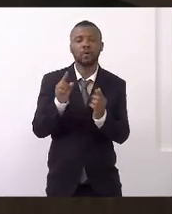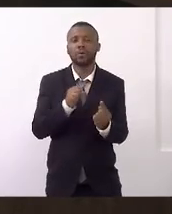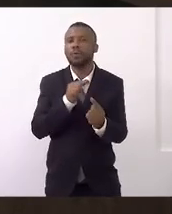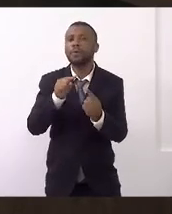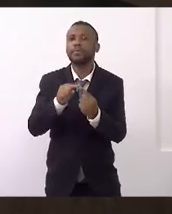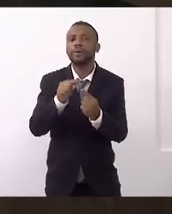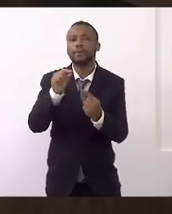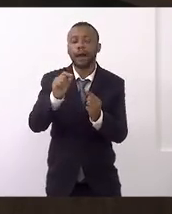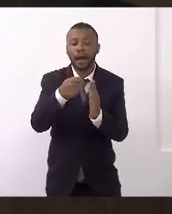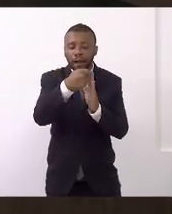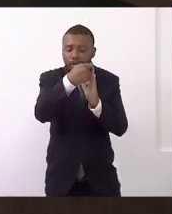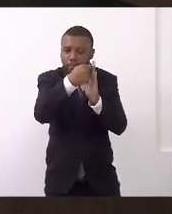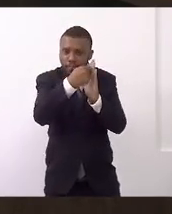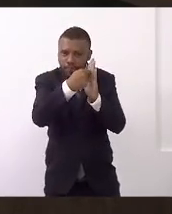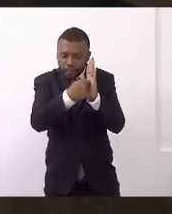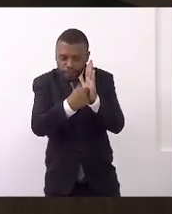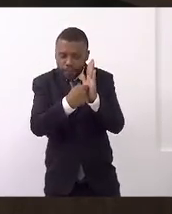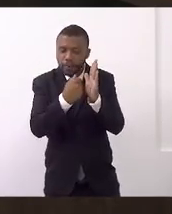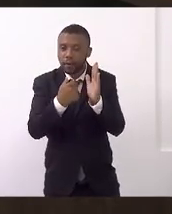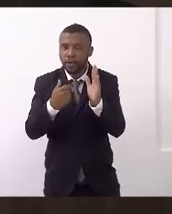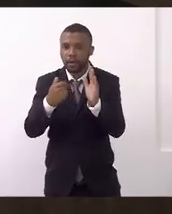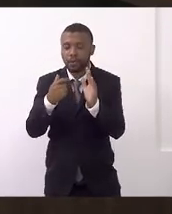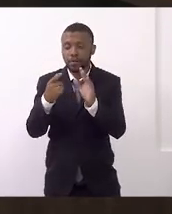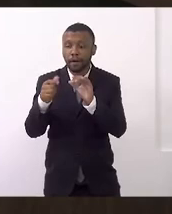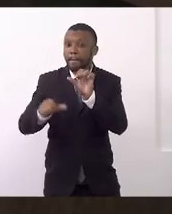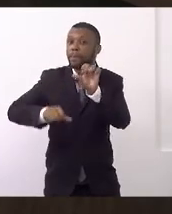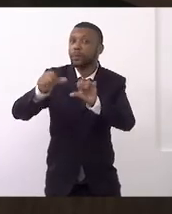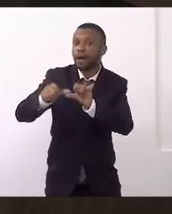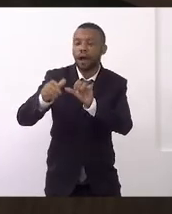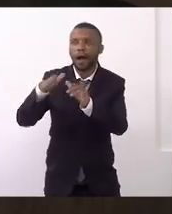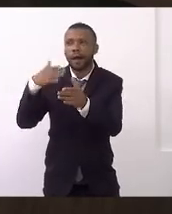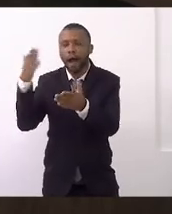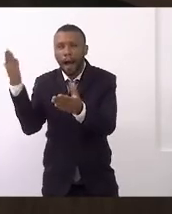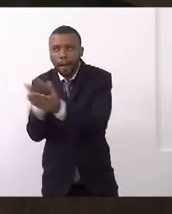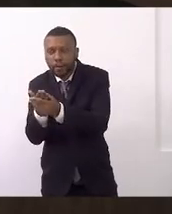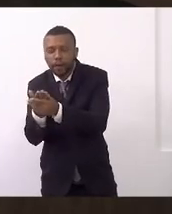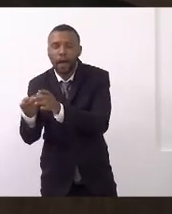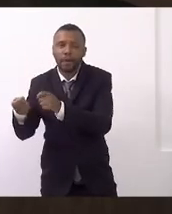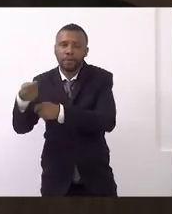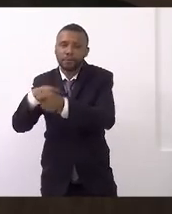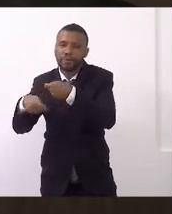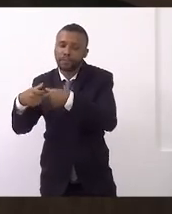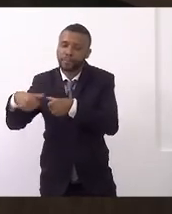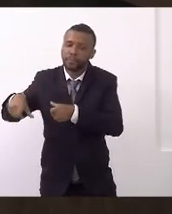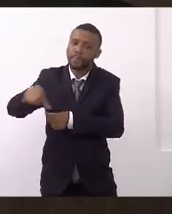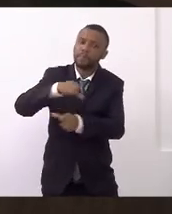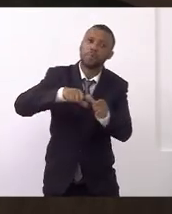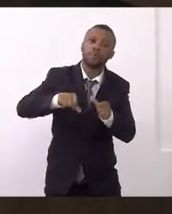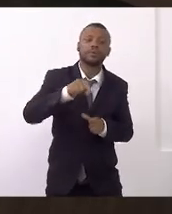a vedação da abertura de processo administrativo para